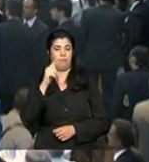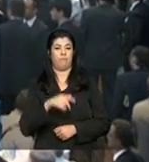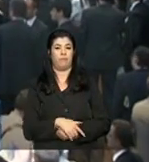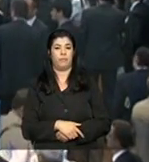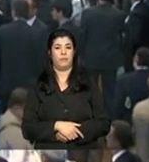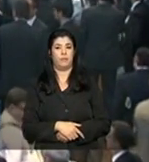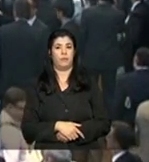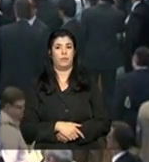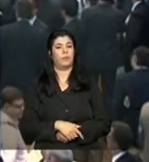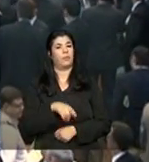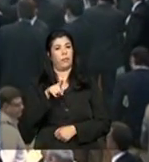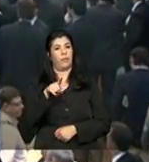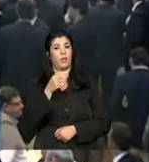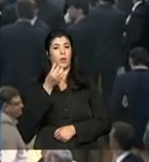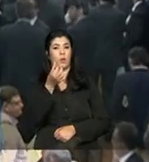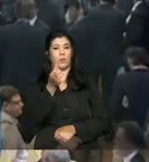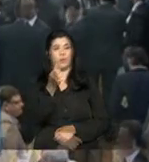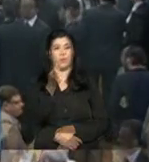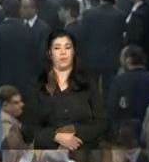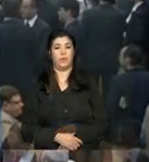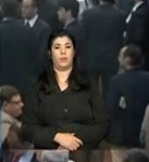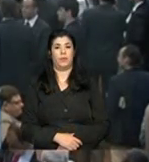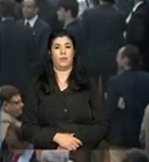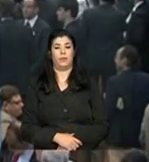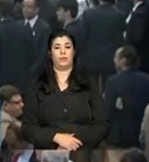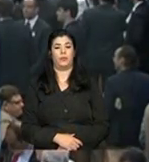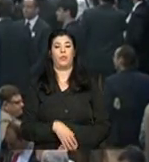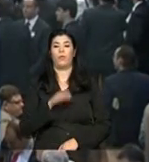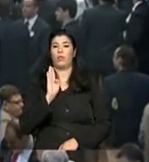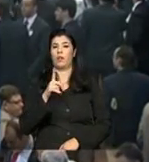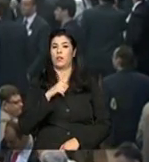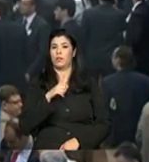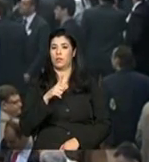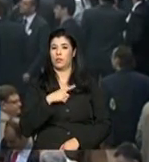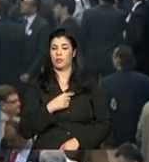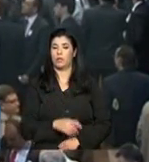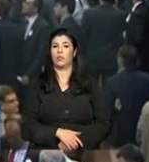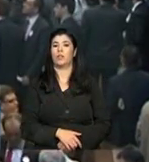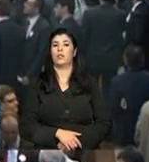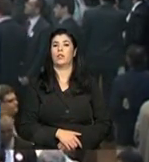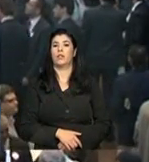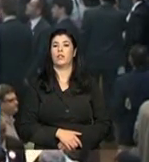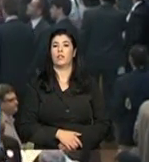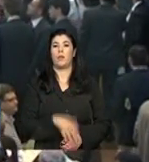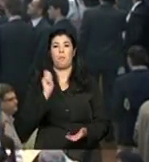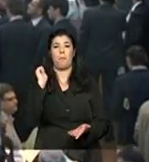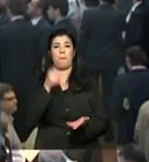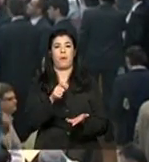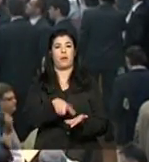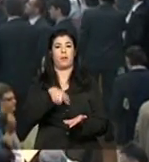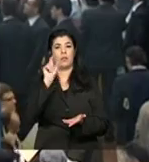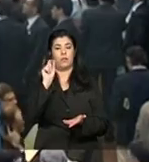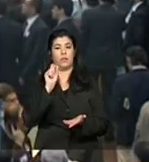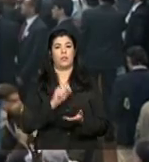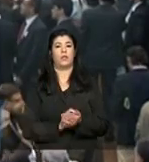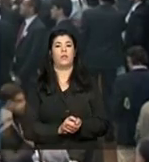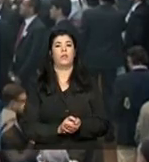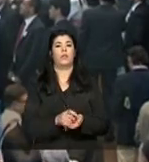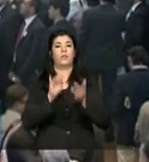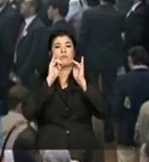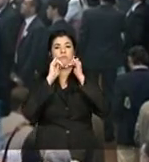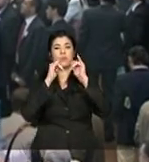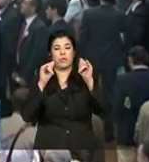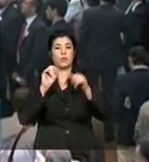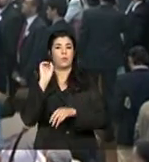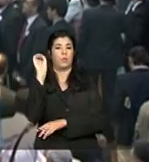Esse é o sexto lote que está sendo leiloado. Já foram arrematados os lotes para linhas de transmissão no Rio Grande do Sul e